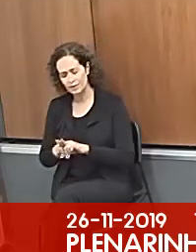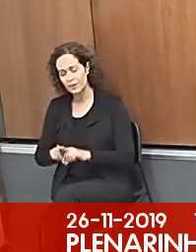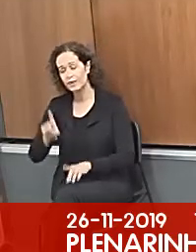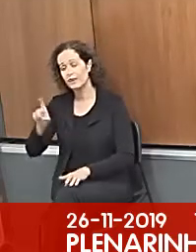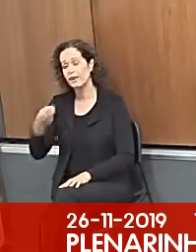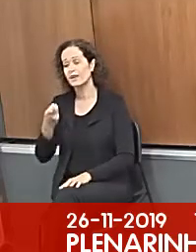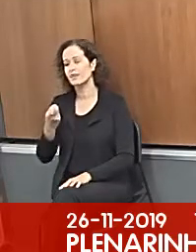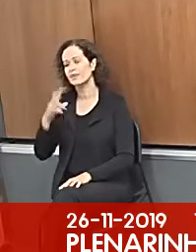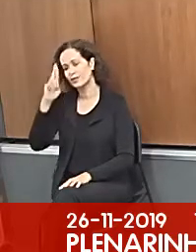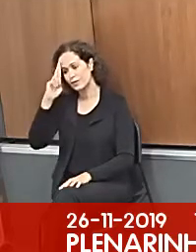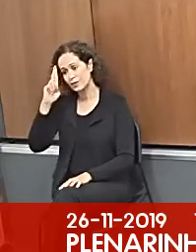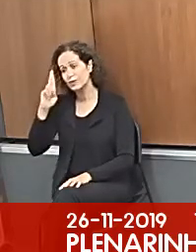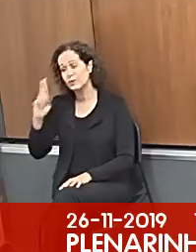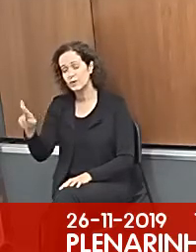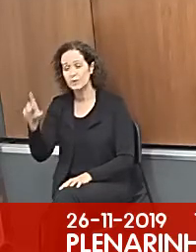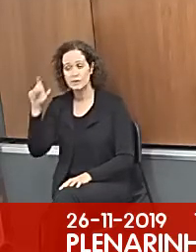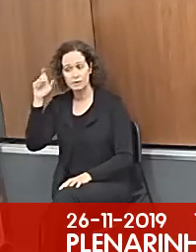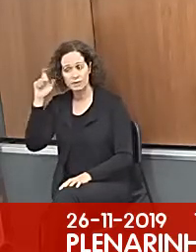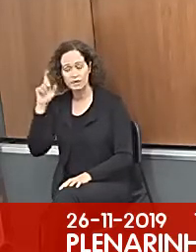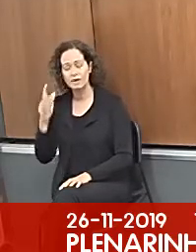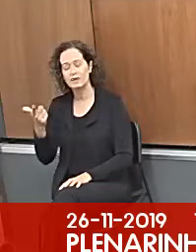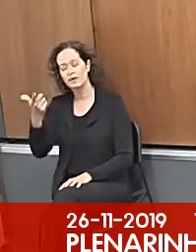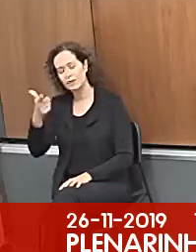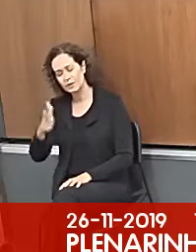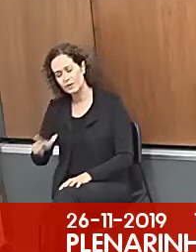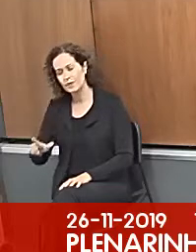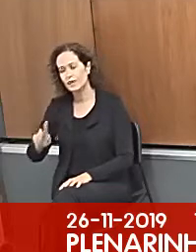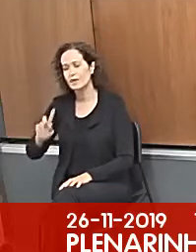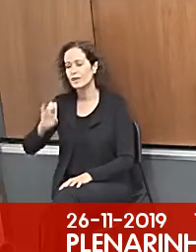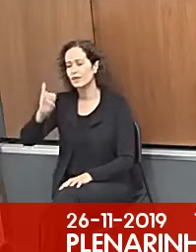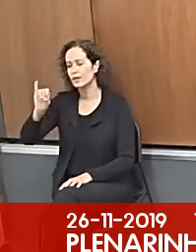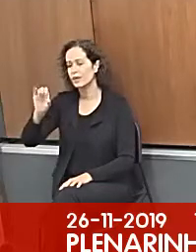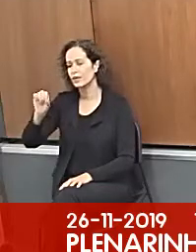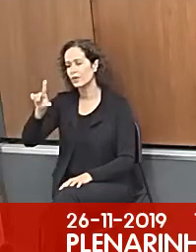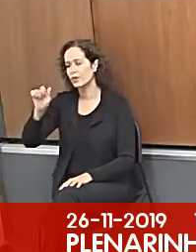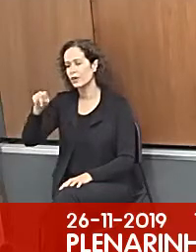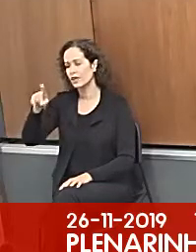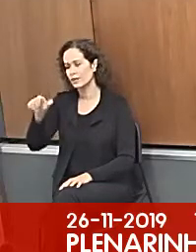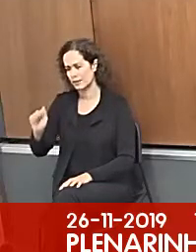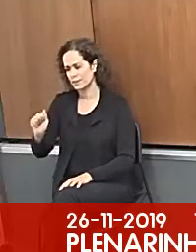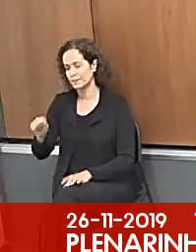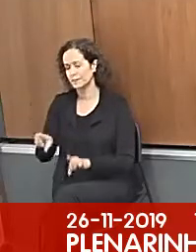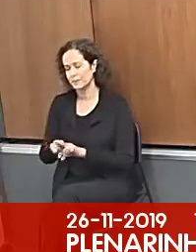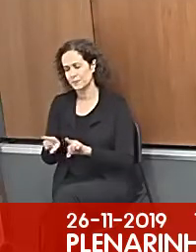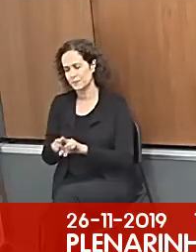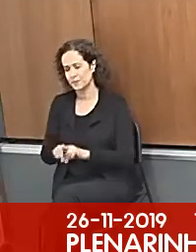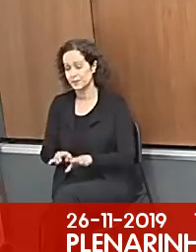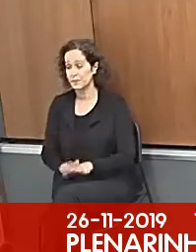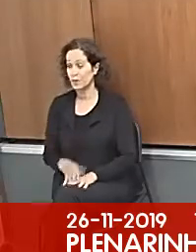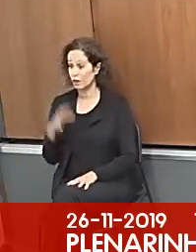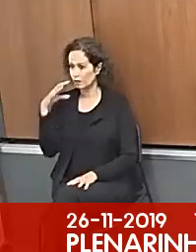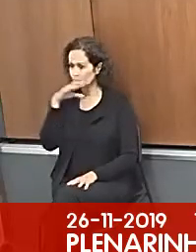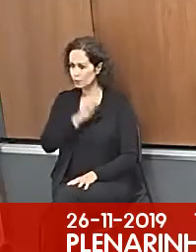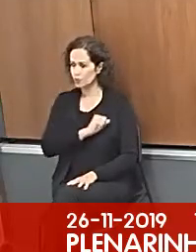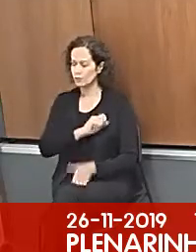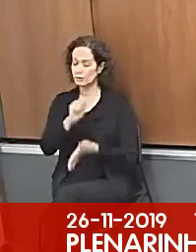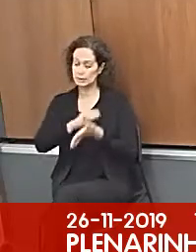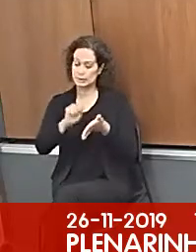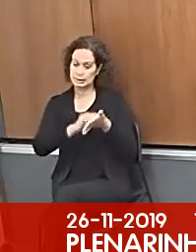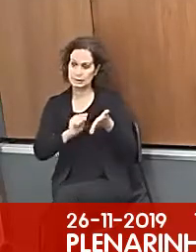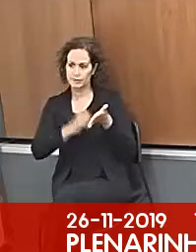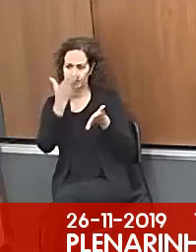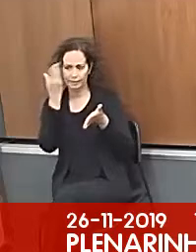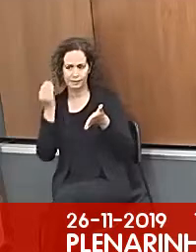Francisco Salles e da Escola Yolanda Martini Silva. 5 minutos, dona Vilma. Rapidinho, eu até escrevi para não esquecer